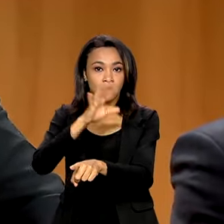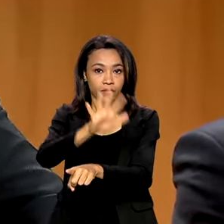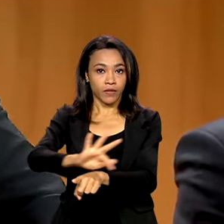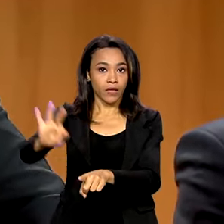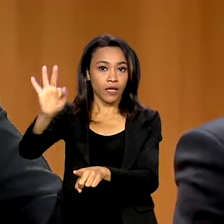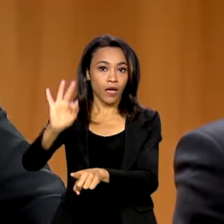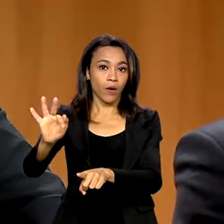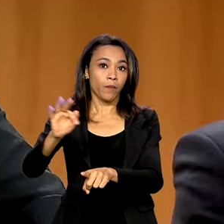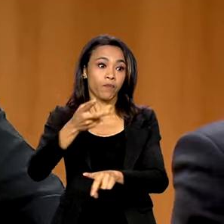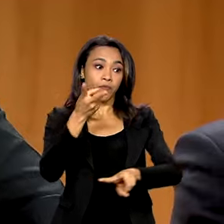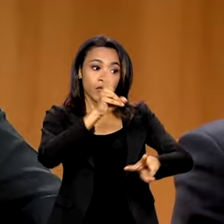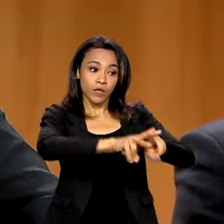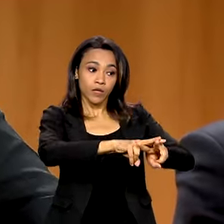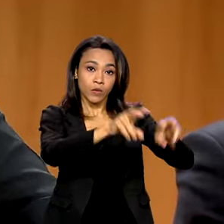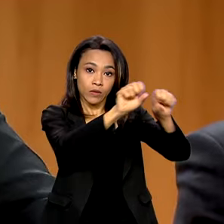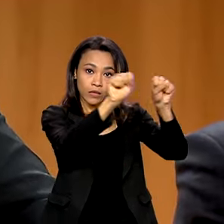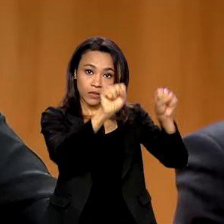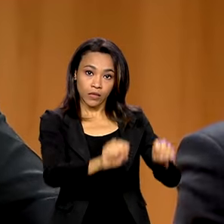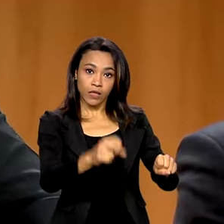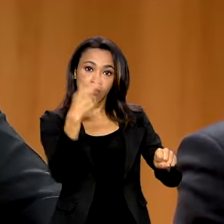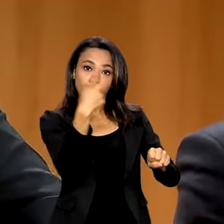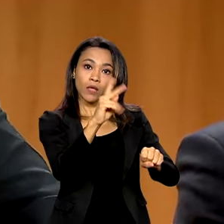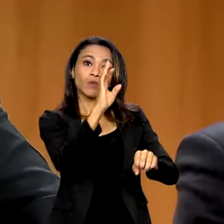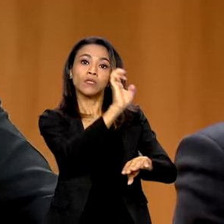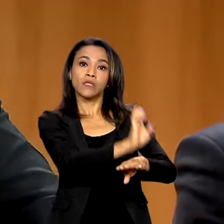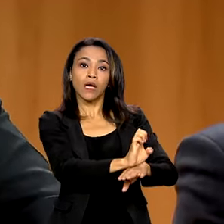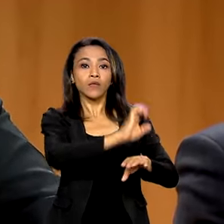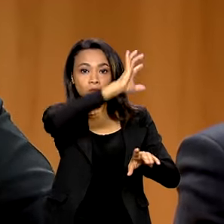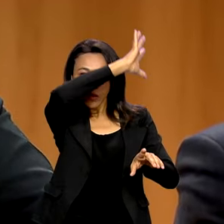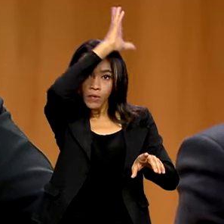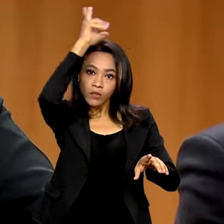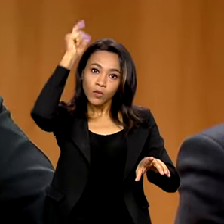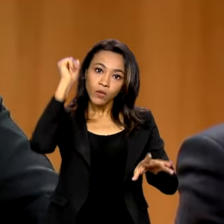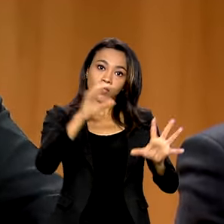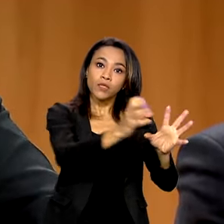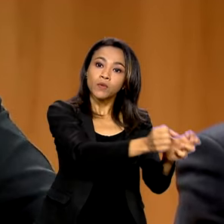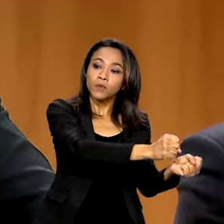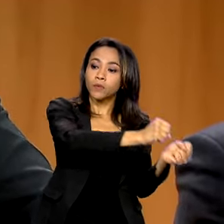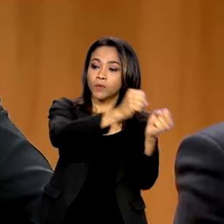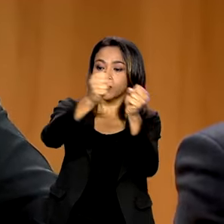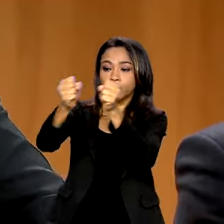do sistema penitenciário estadual para o sistema